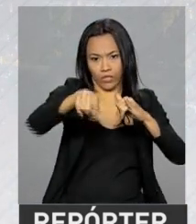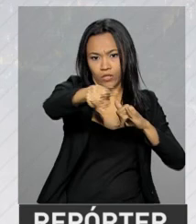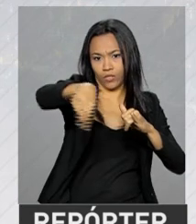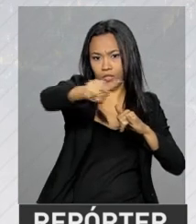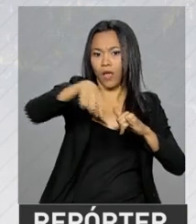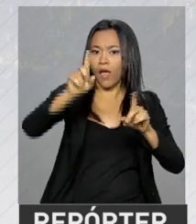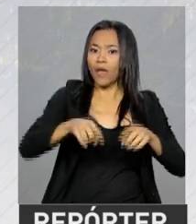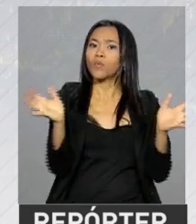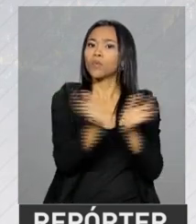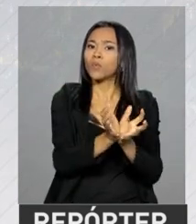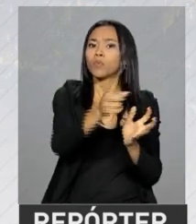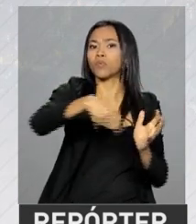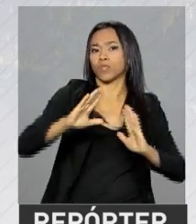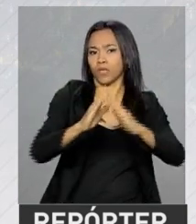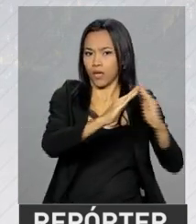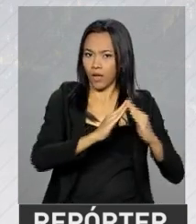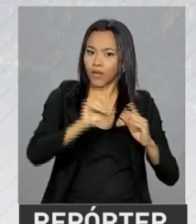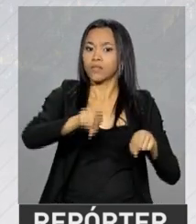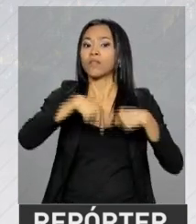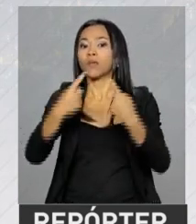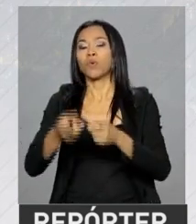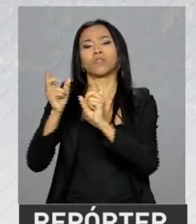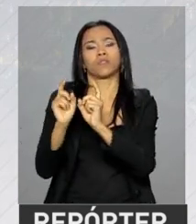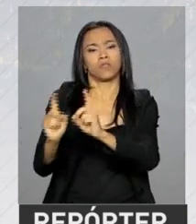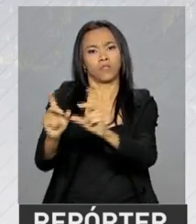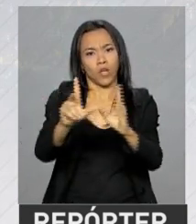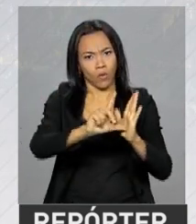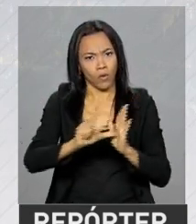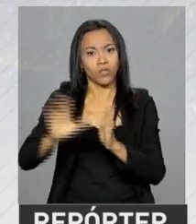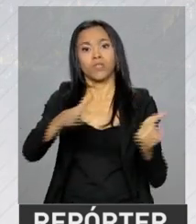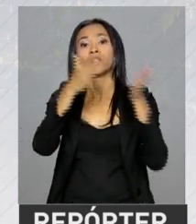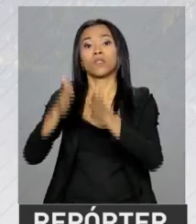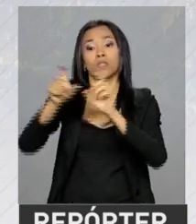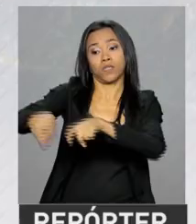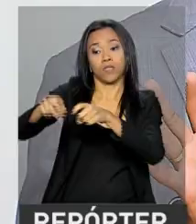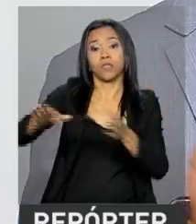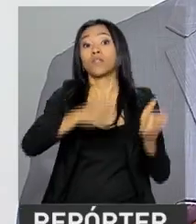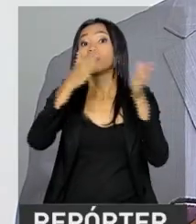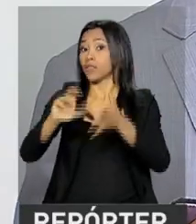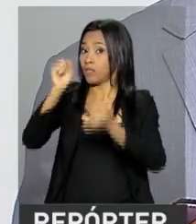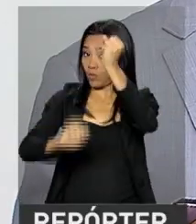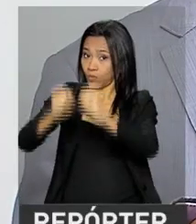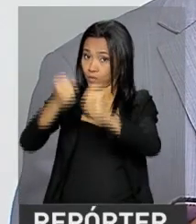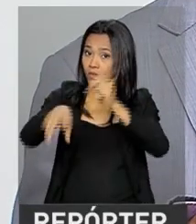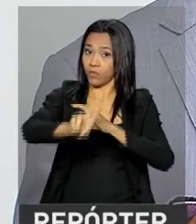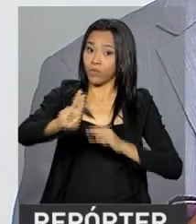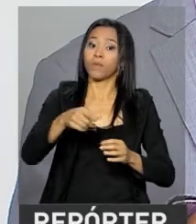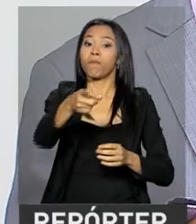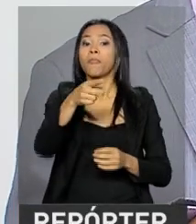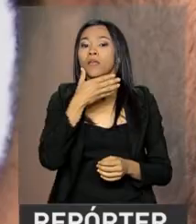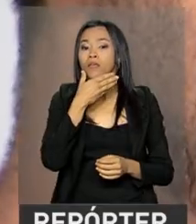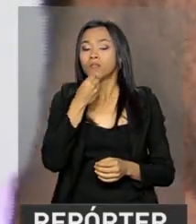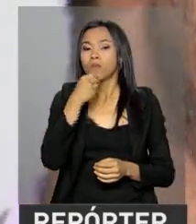são a residencial seguida do comércio setor rural e indústria segundo o especialista